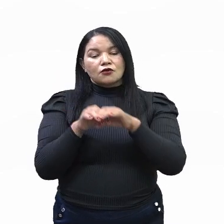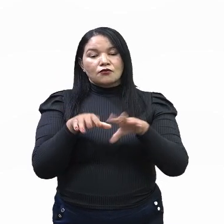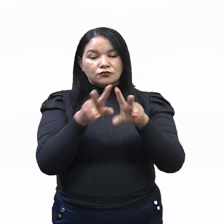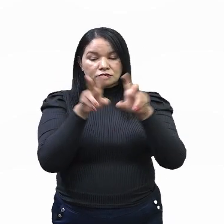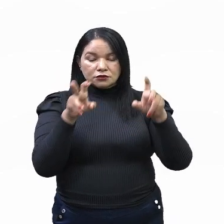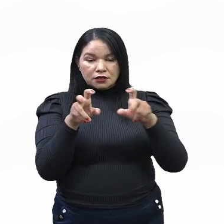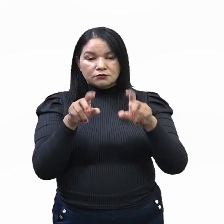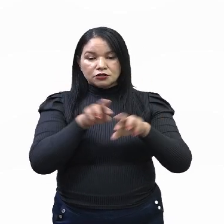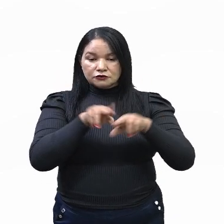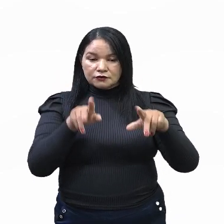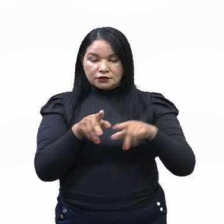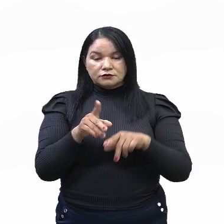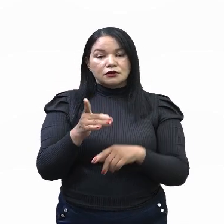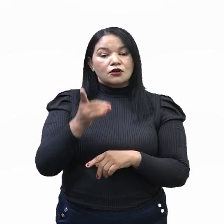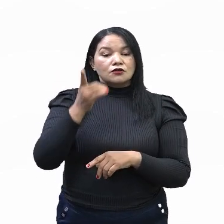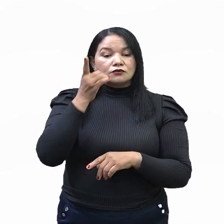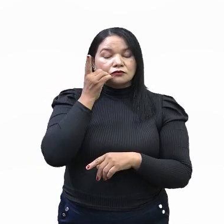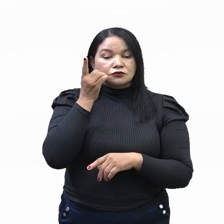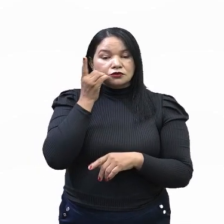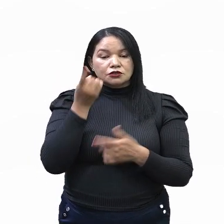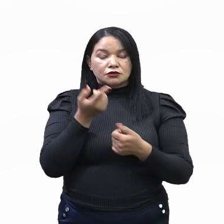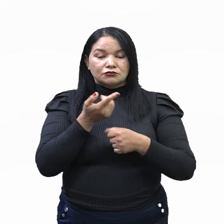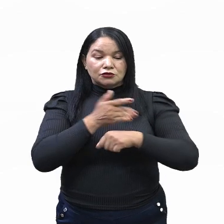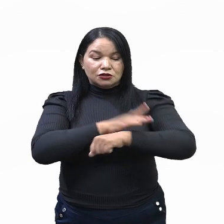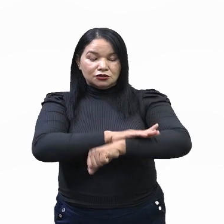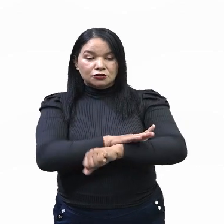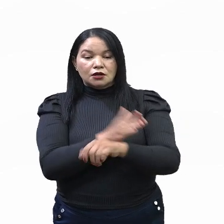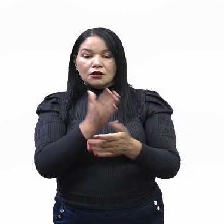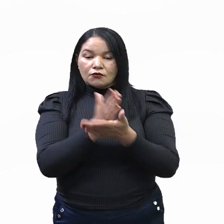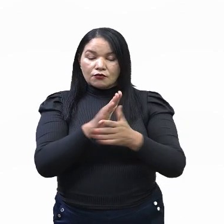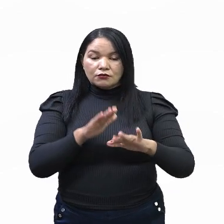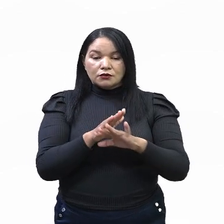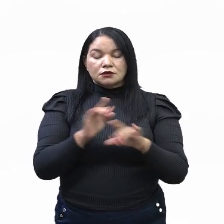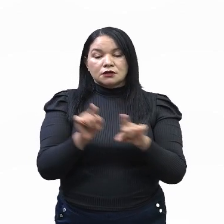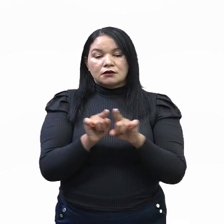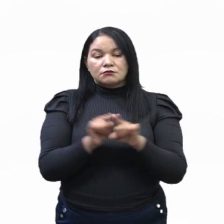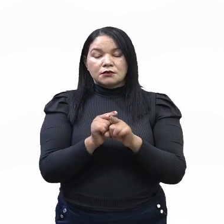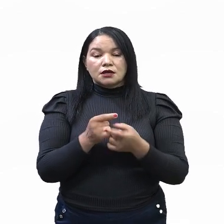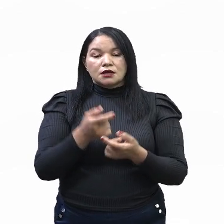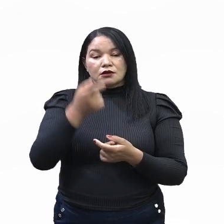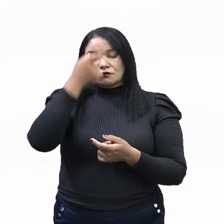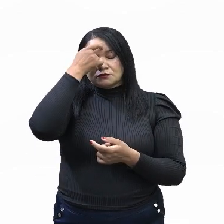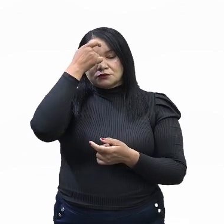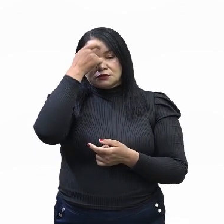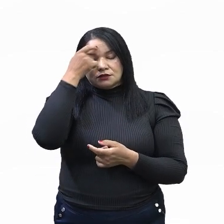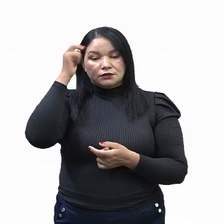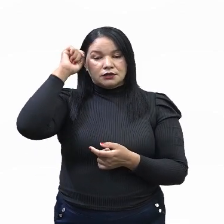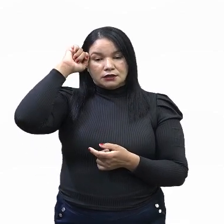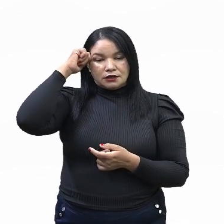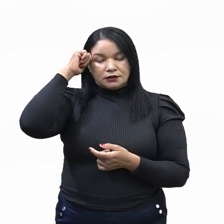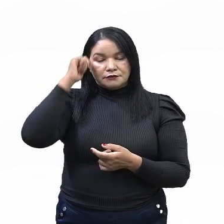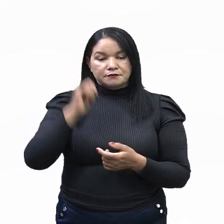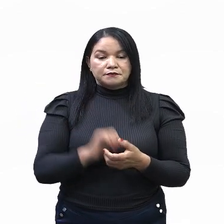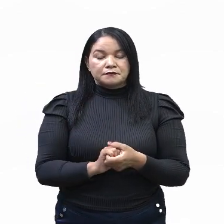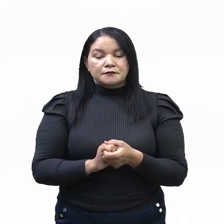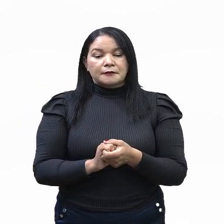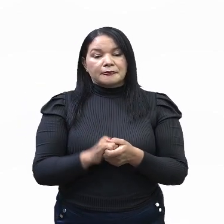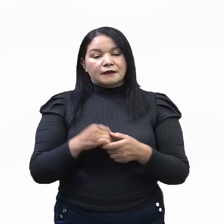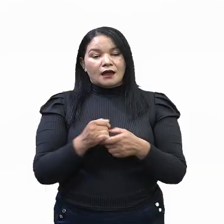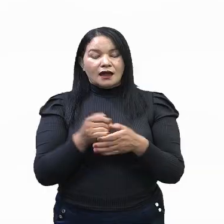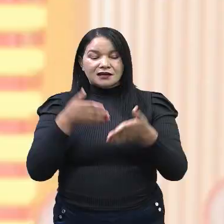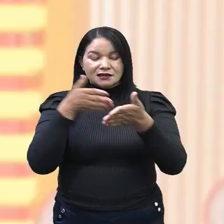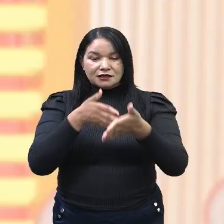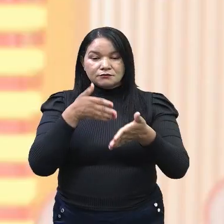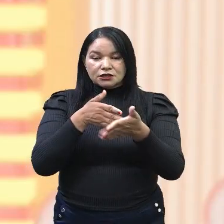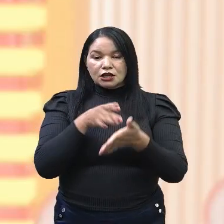por exemplo, o Dia da Discriminação Racial e também o Dia da Consciência Negra. Claro que não devemos nos limitar apenas